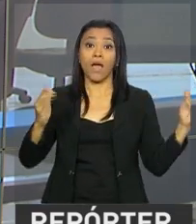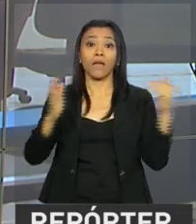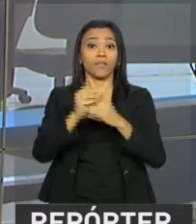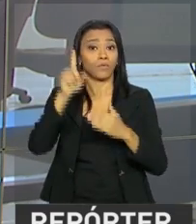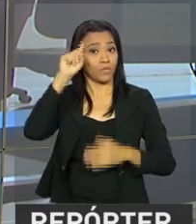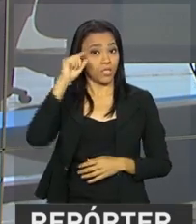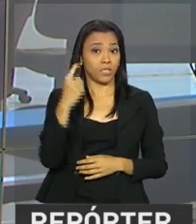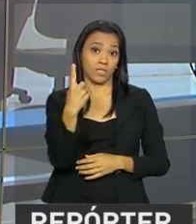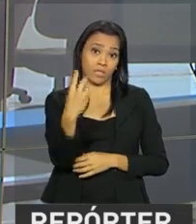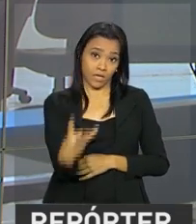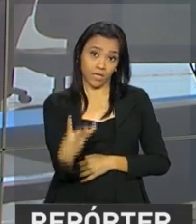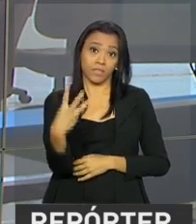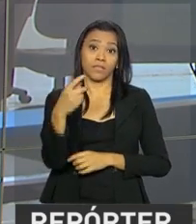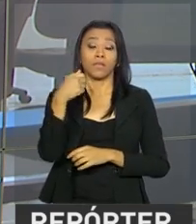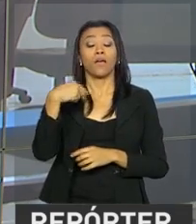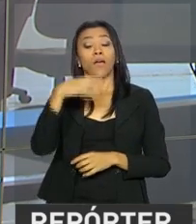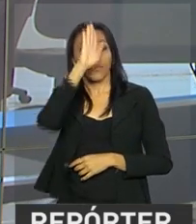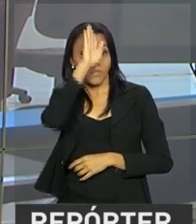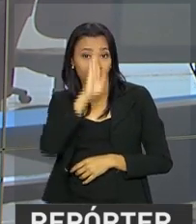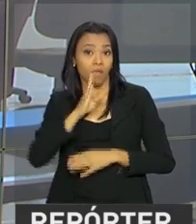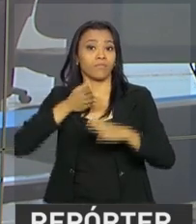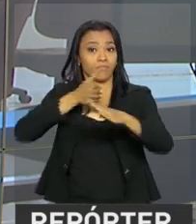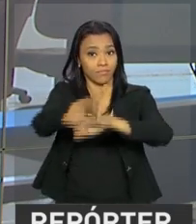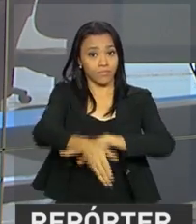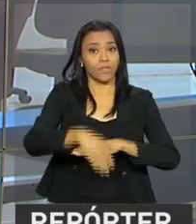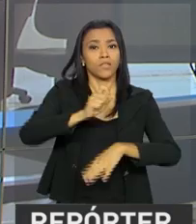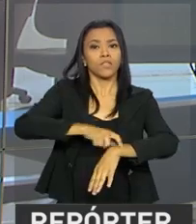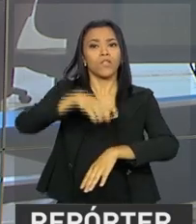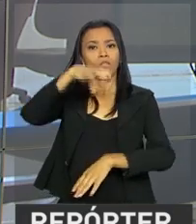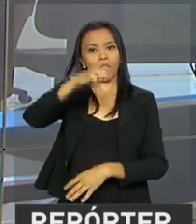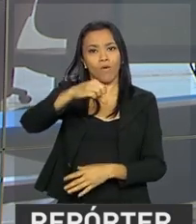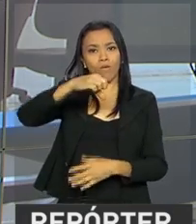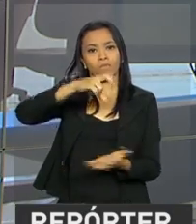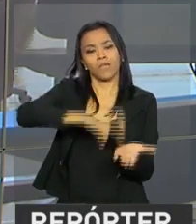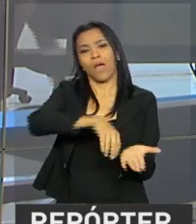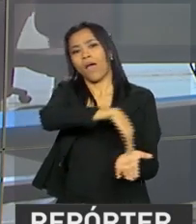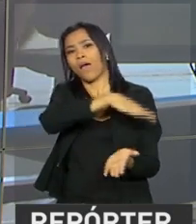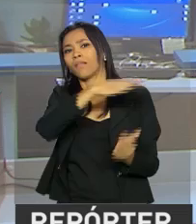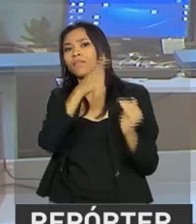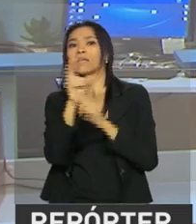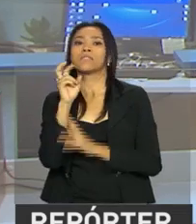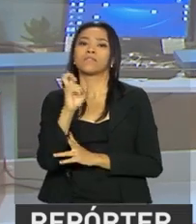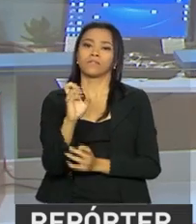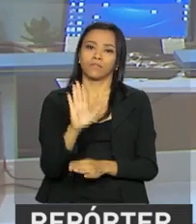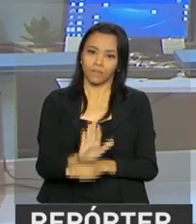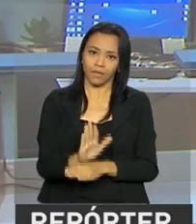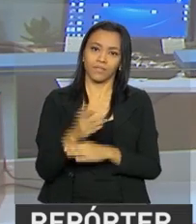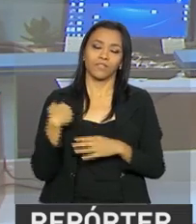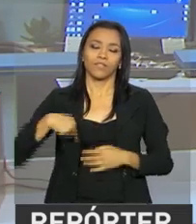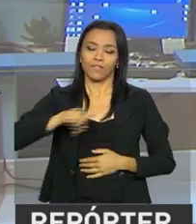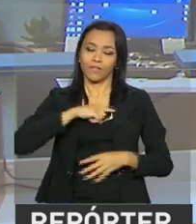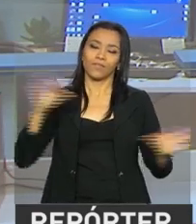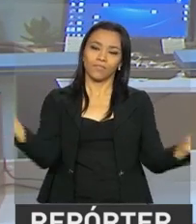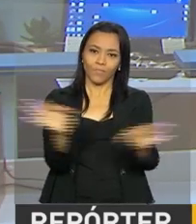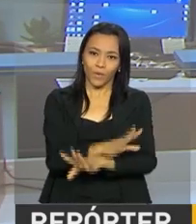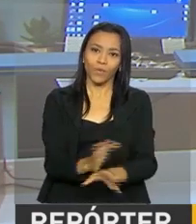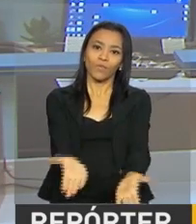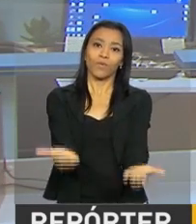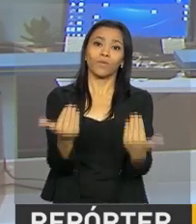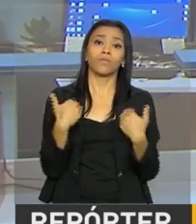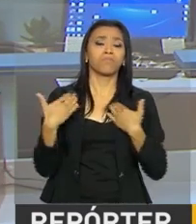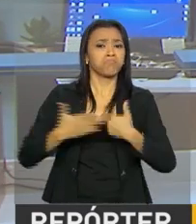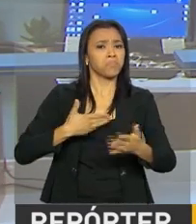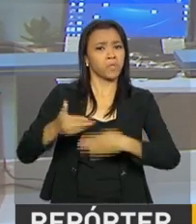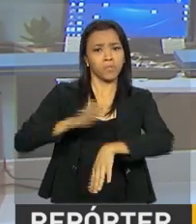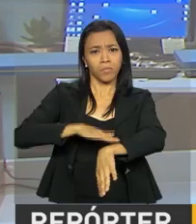de novembro. A entrada é gratuita das 9 da manhã às 5 da tarde. E nós ficamos por aqui, voltamos a qualquer